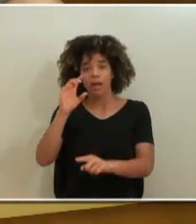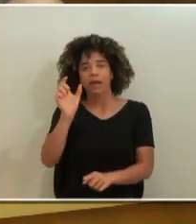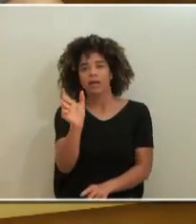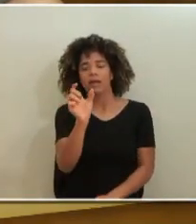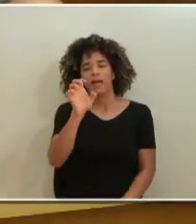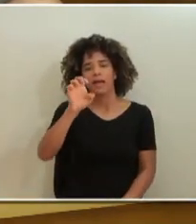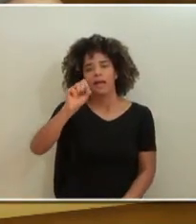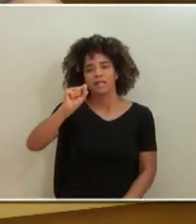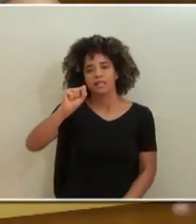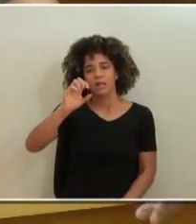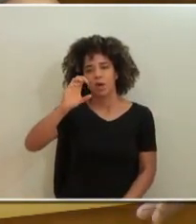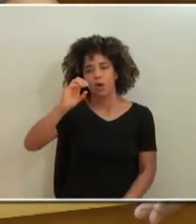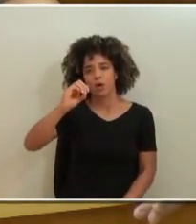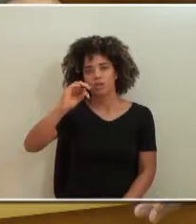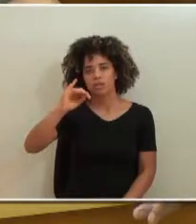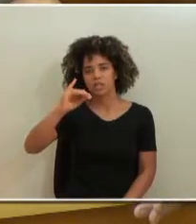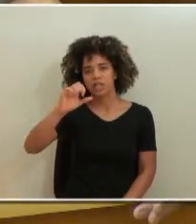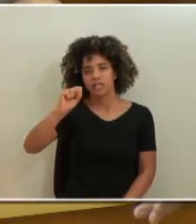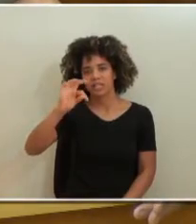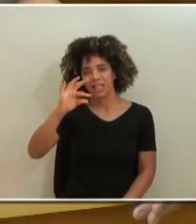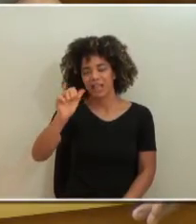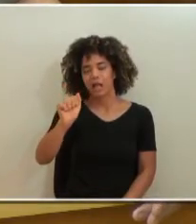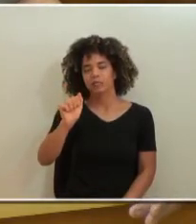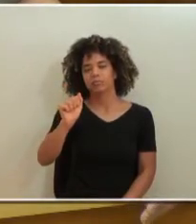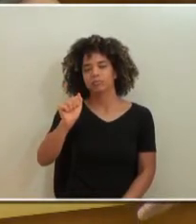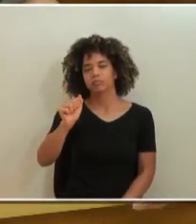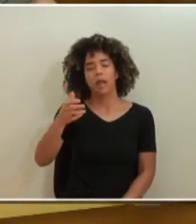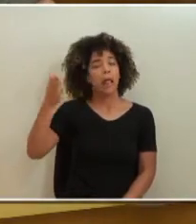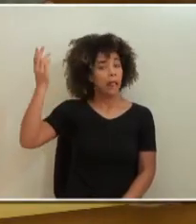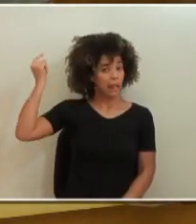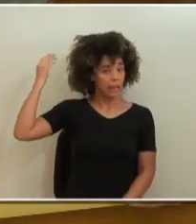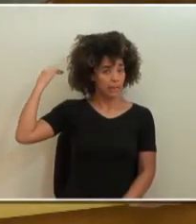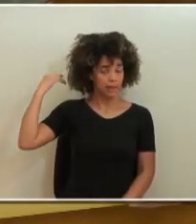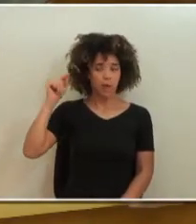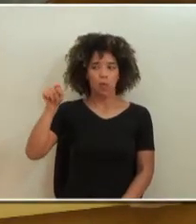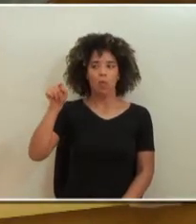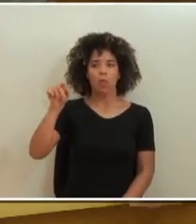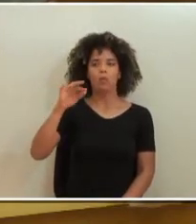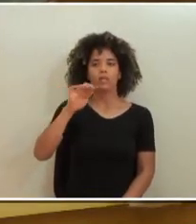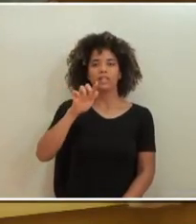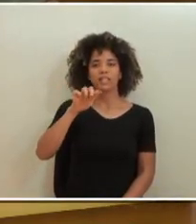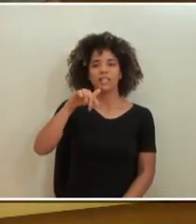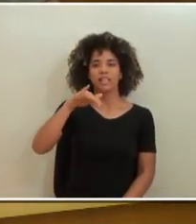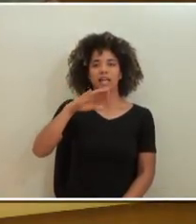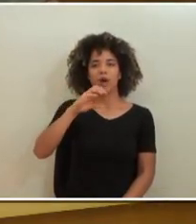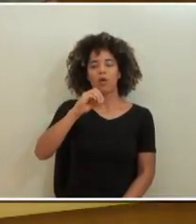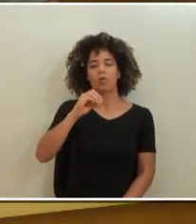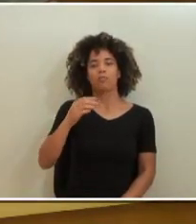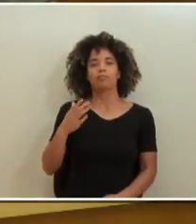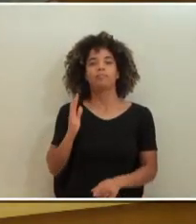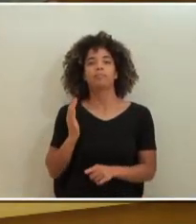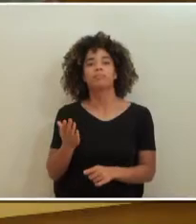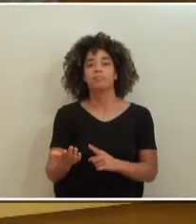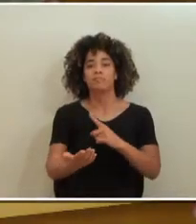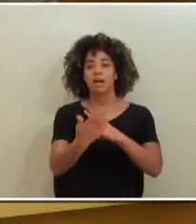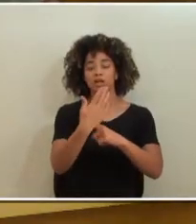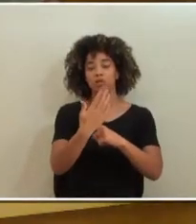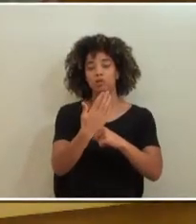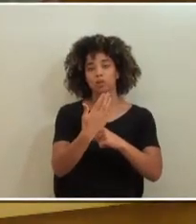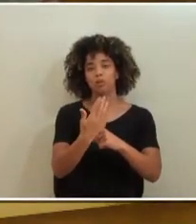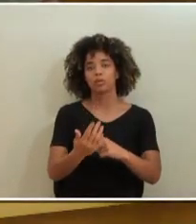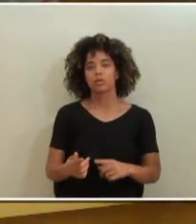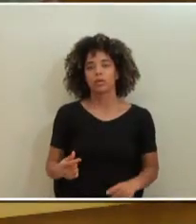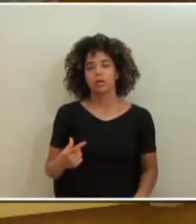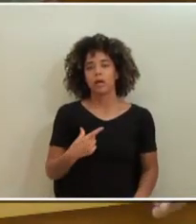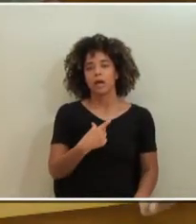e, na época, o Kiko ficou com essa função, tá? O que ele fez muito bem até o